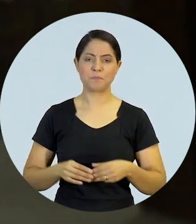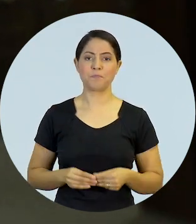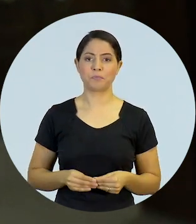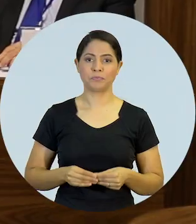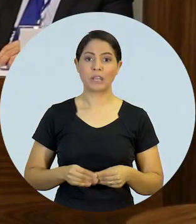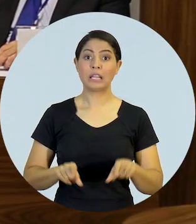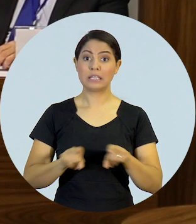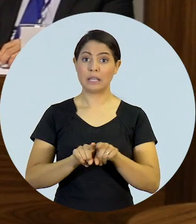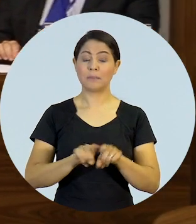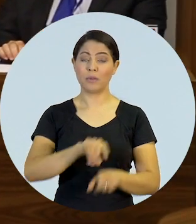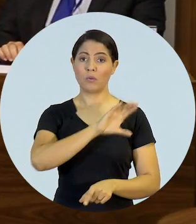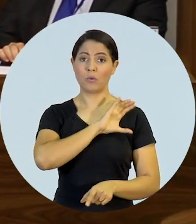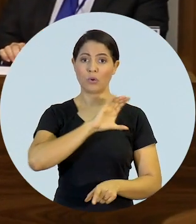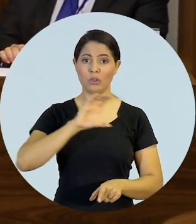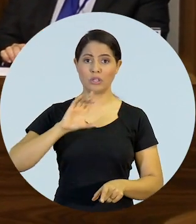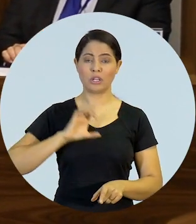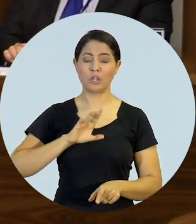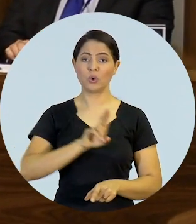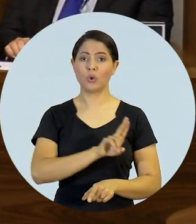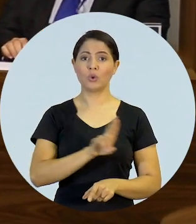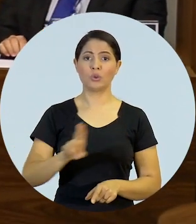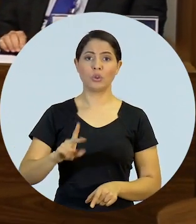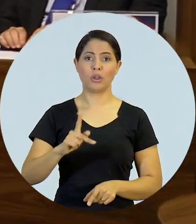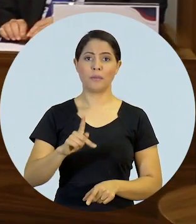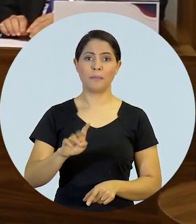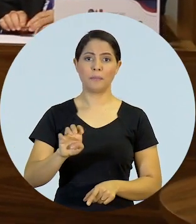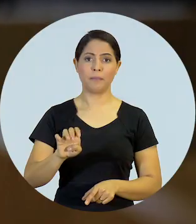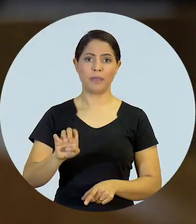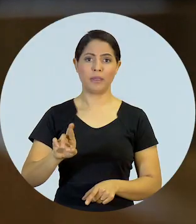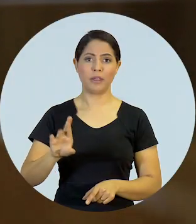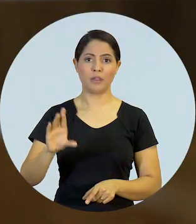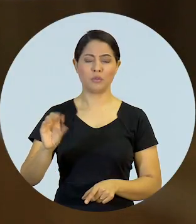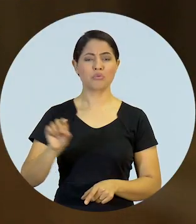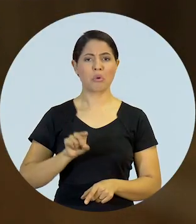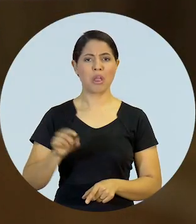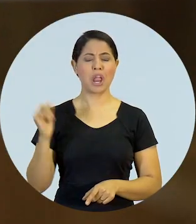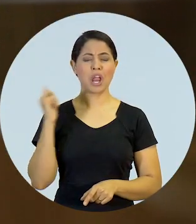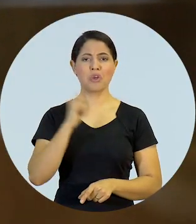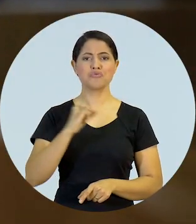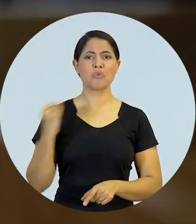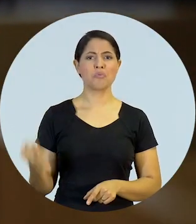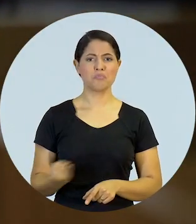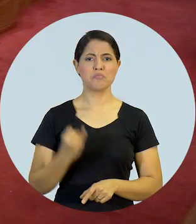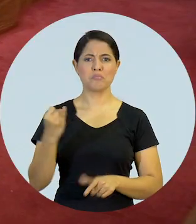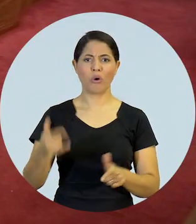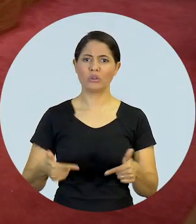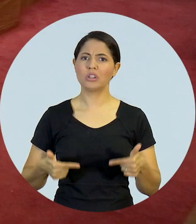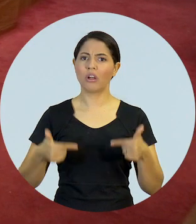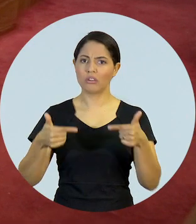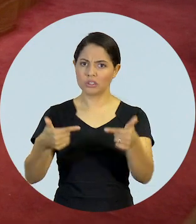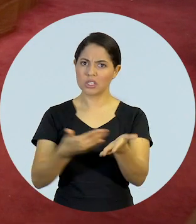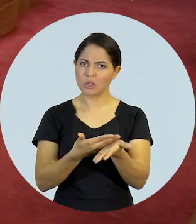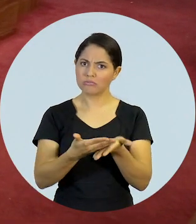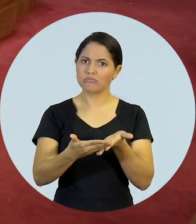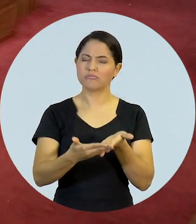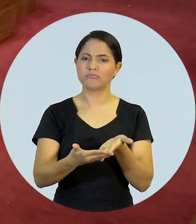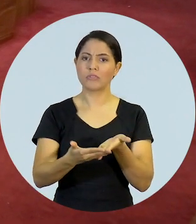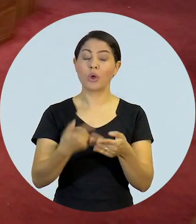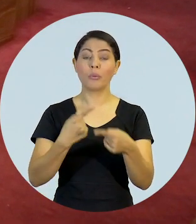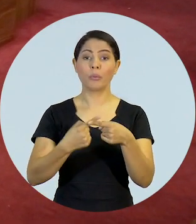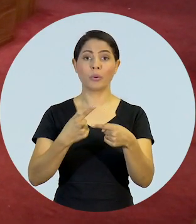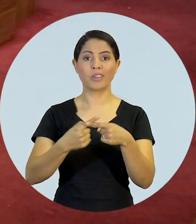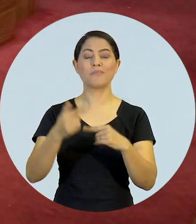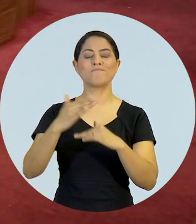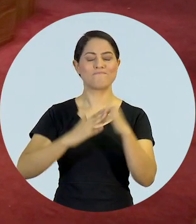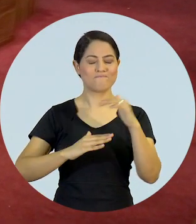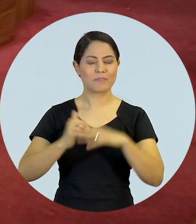do país. O coordenador nacional das caixas de assistência, Pedro Alfonsin, reforçou a importância dessas